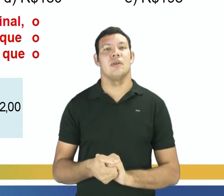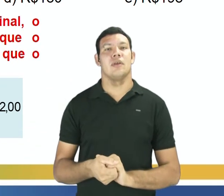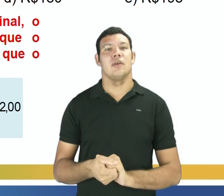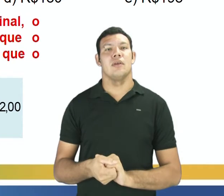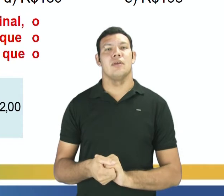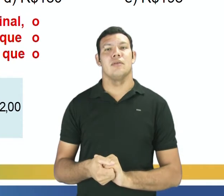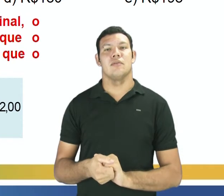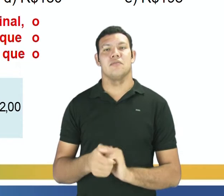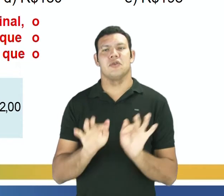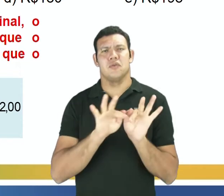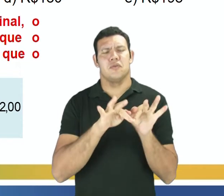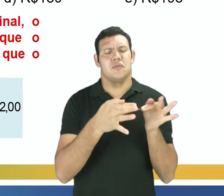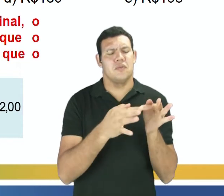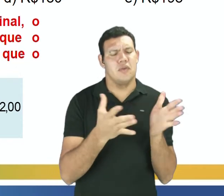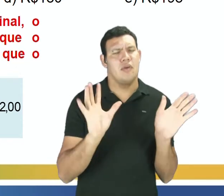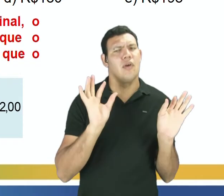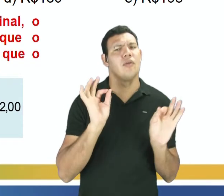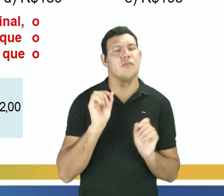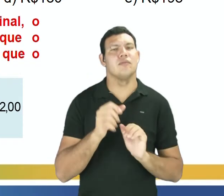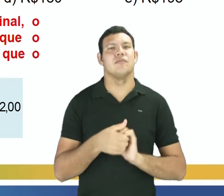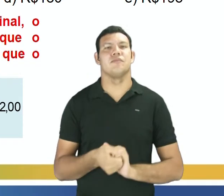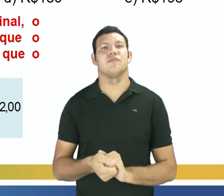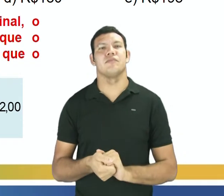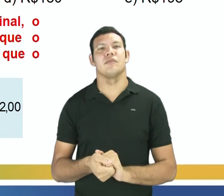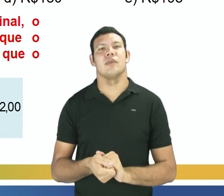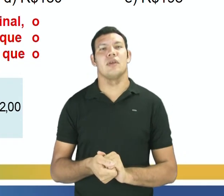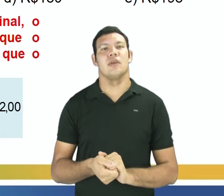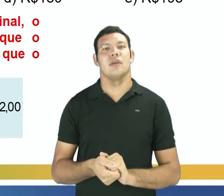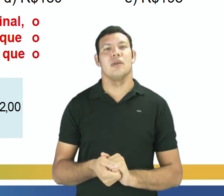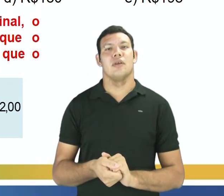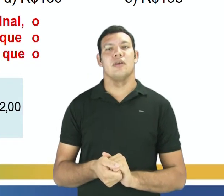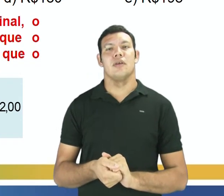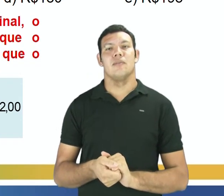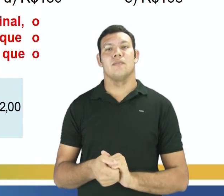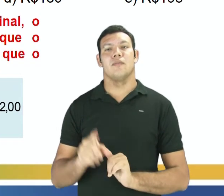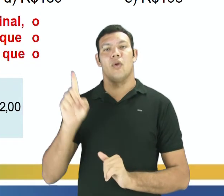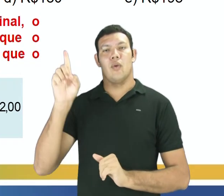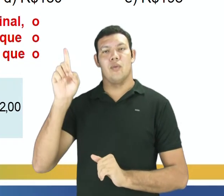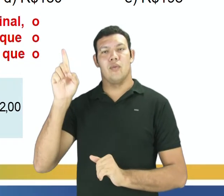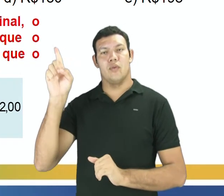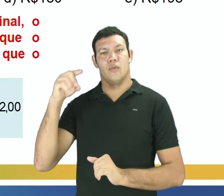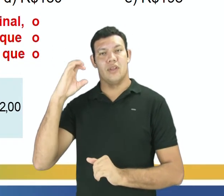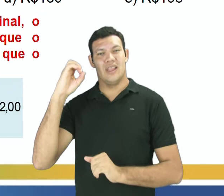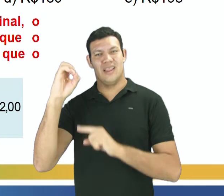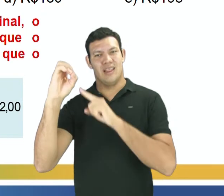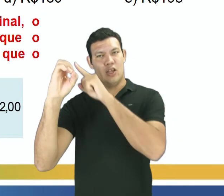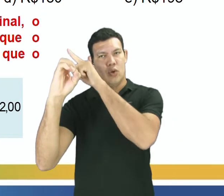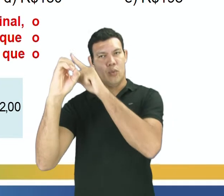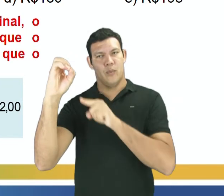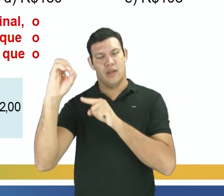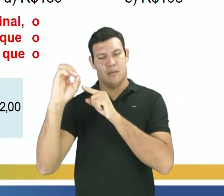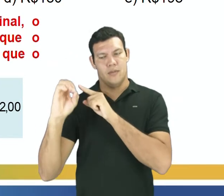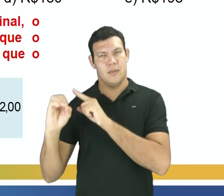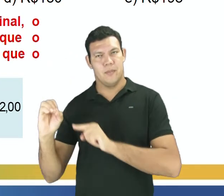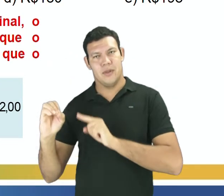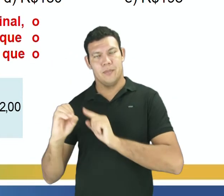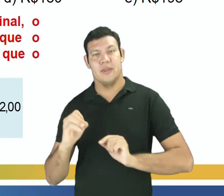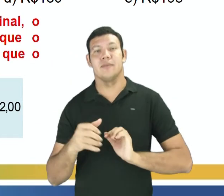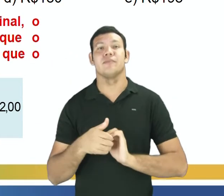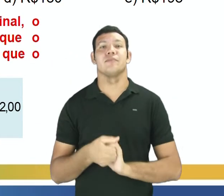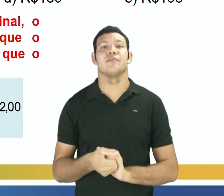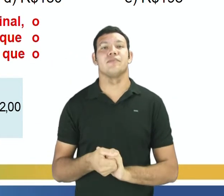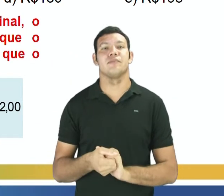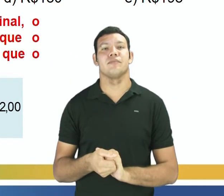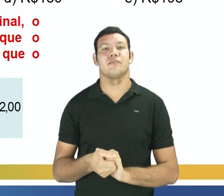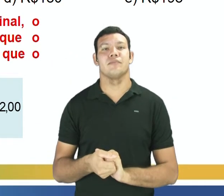da simplificação matemática, simplificando aqui os zeros, não é, tanto do 390 quanto do 80, com os dois zeros que